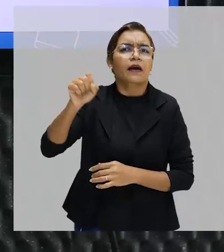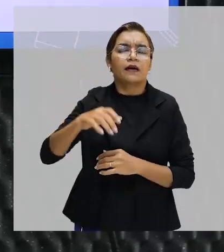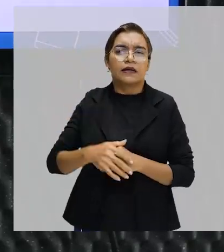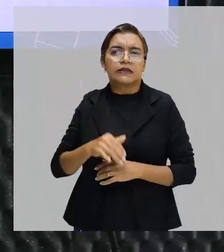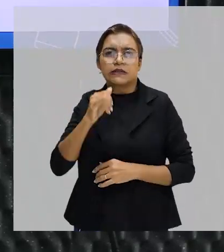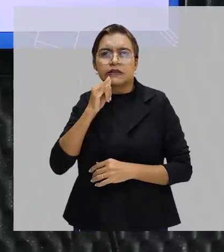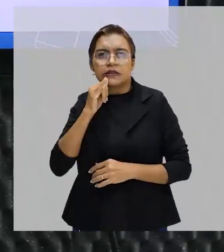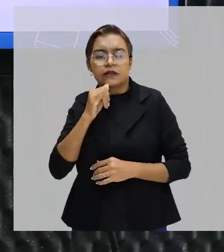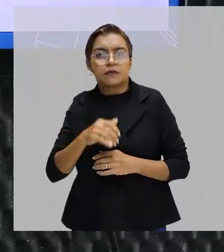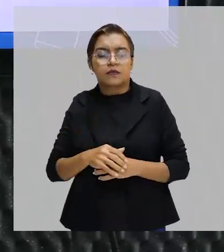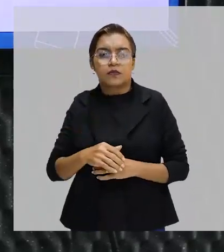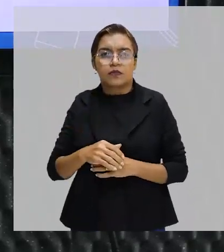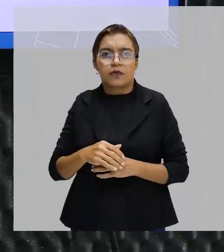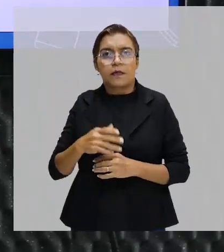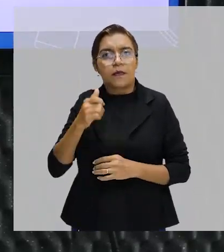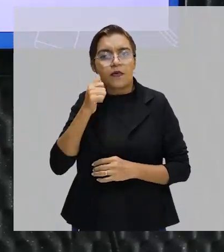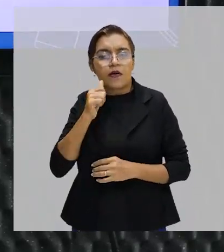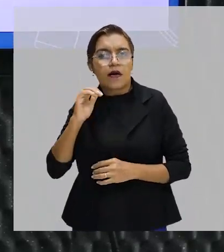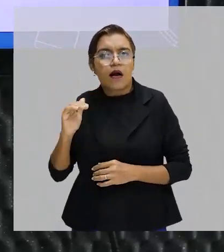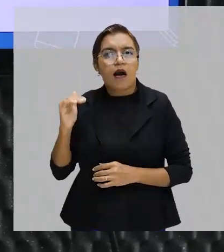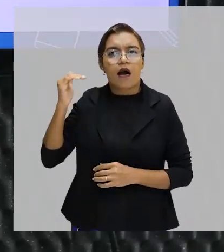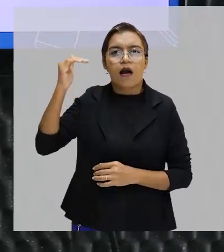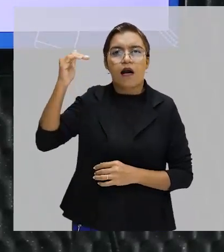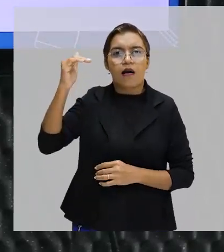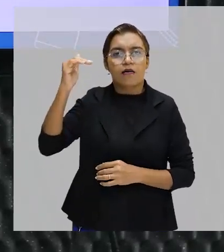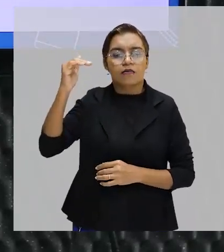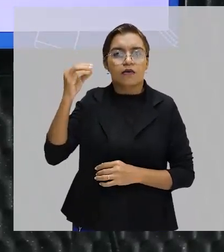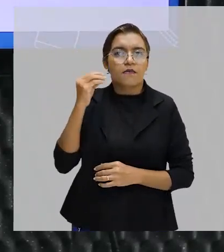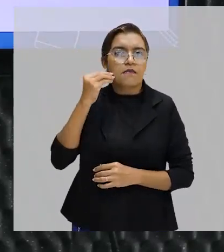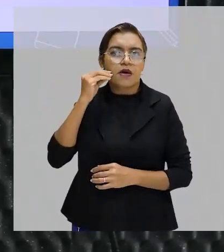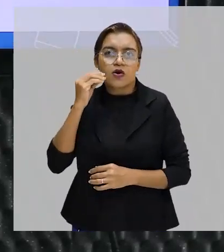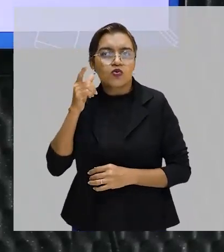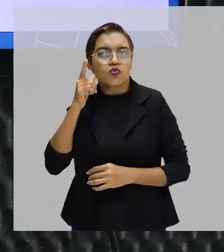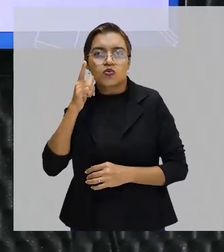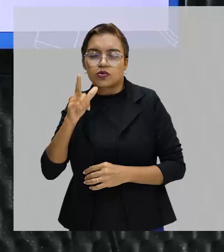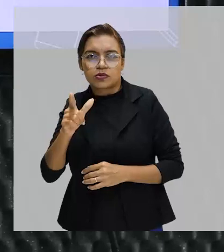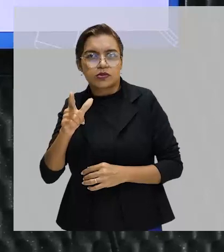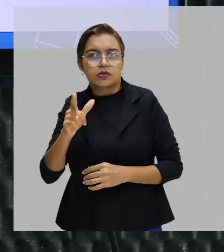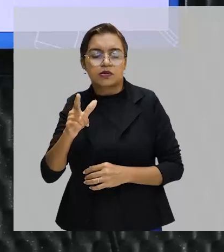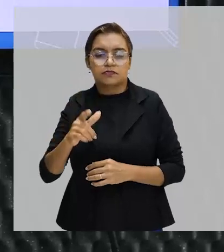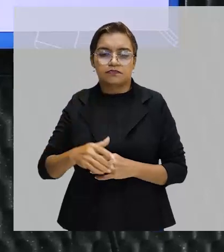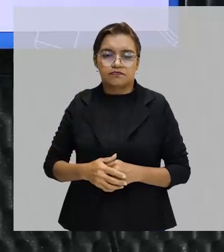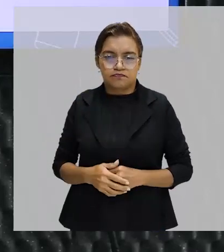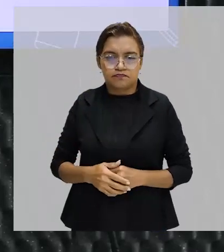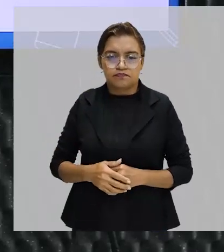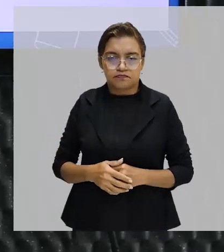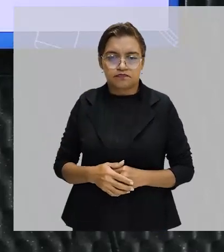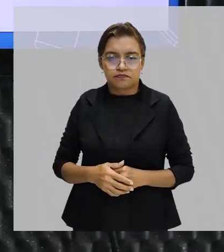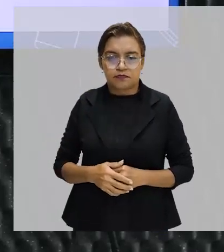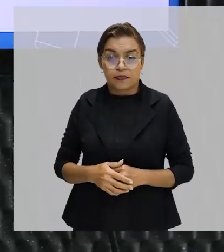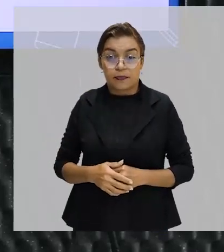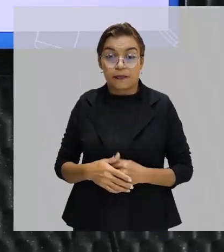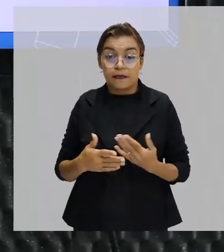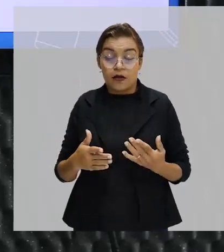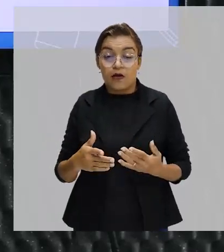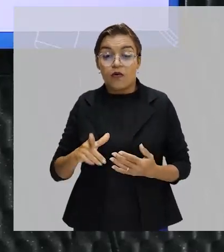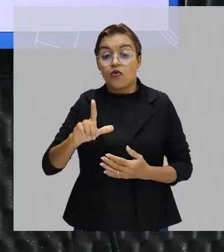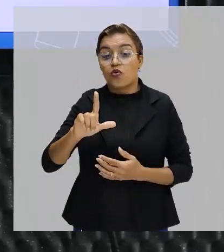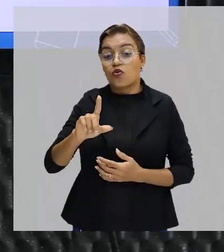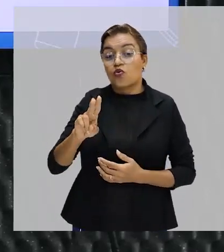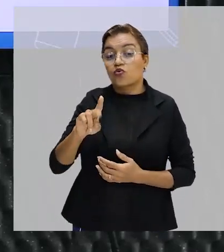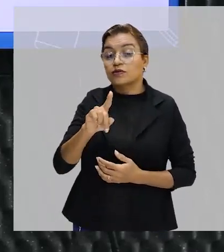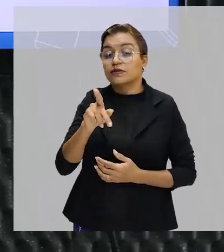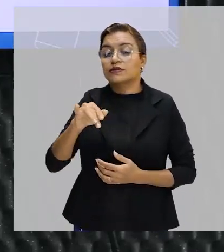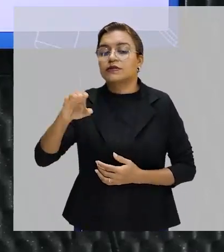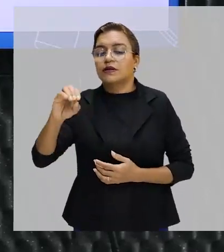alcançava, o pescoço não alcançava. Aí ele diz, luzia na janela do sobrado. Se vocês pegassem apenas a